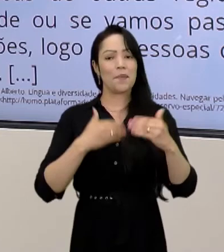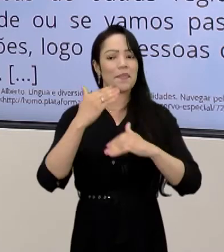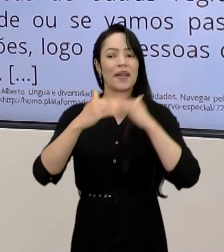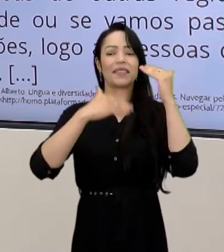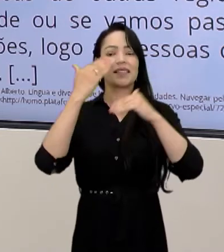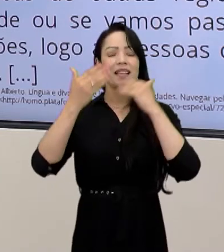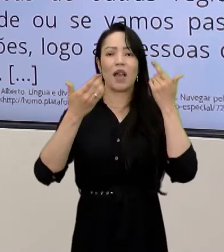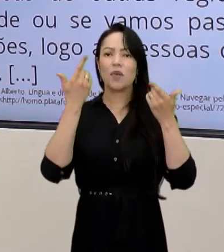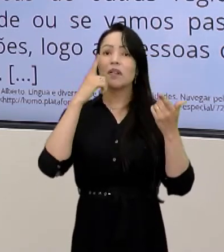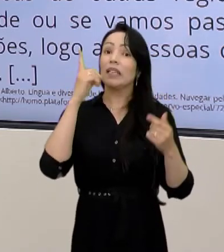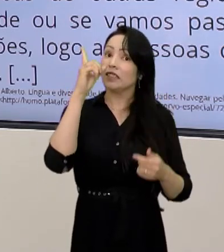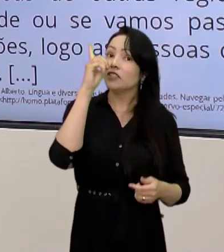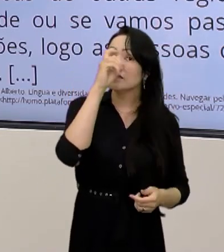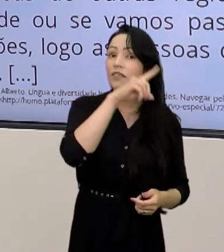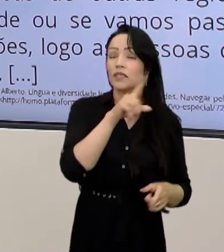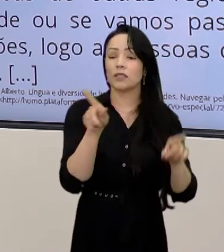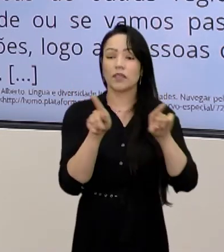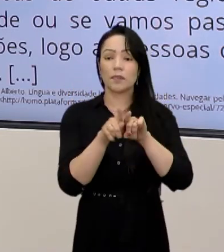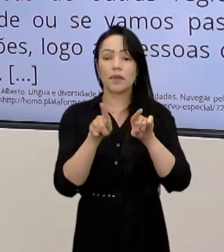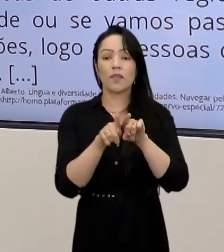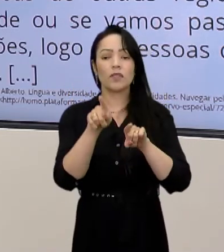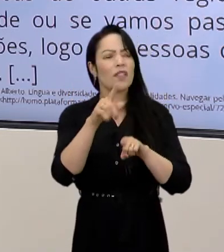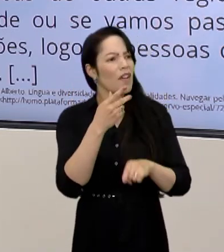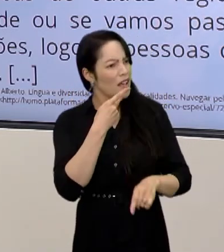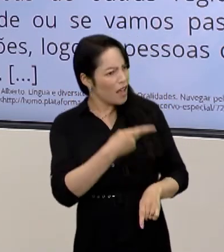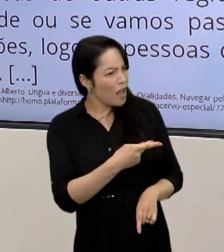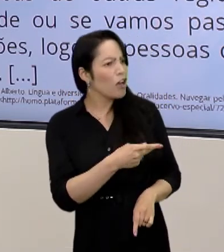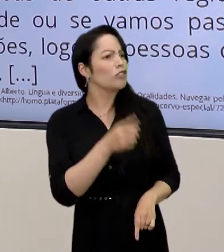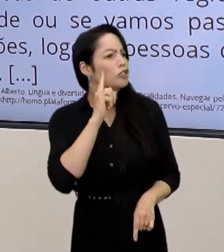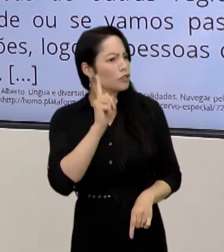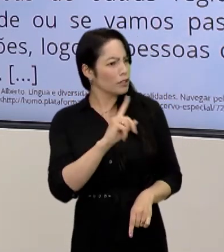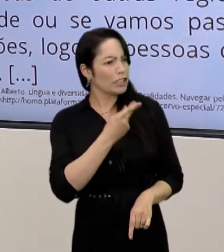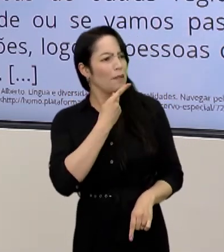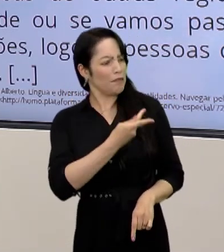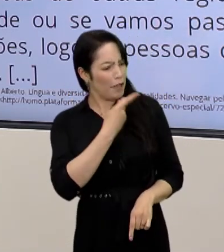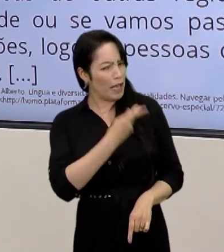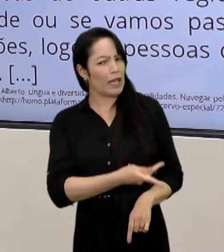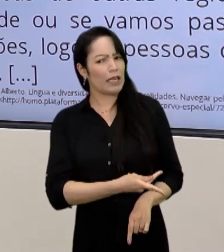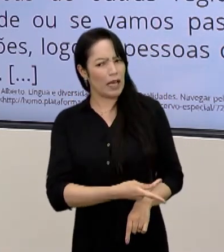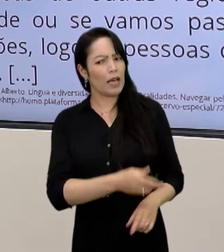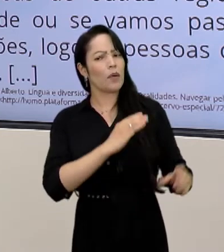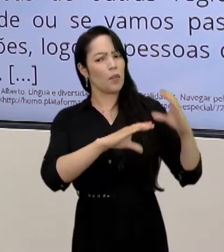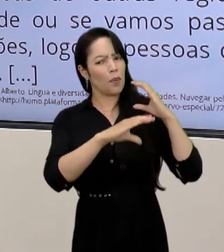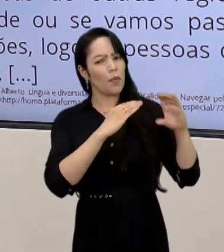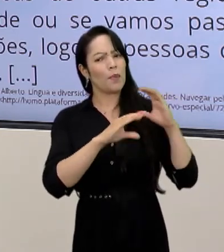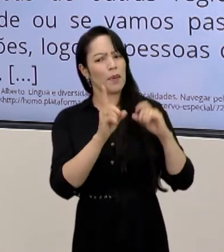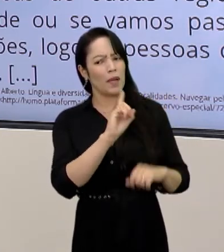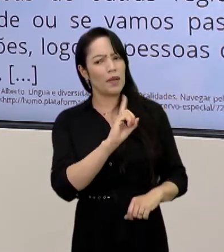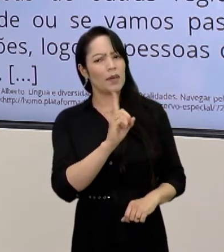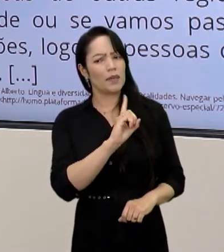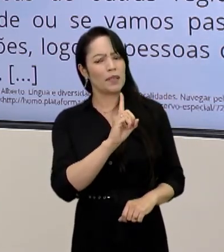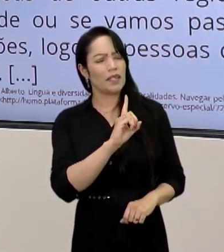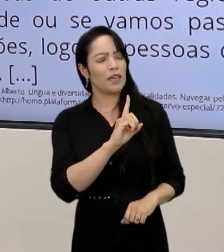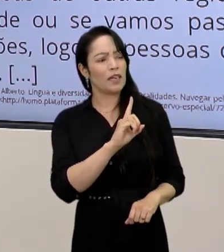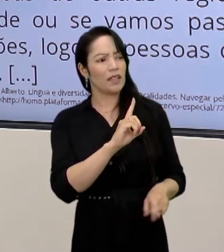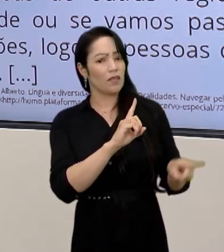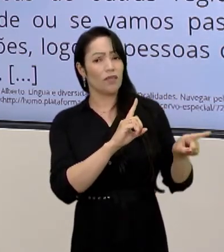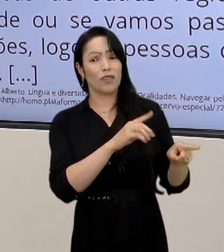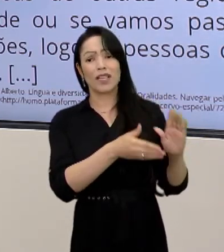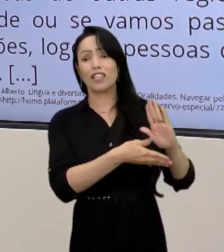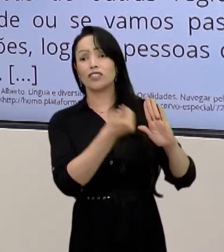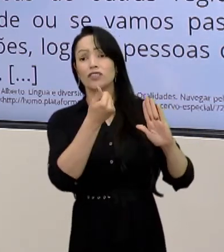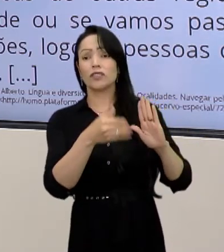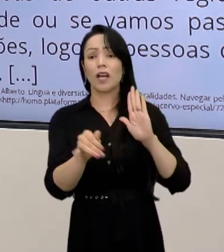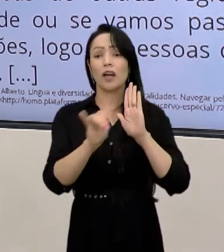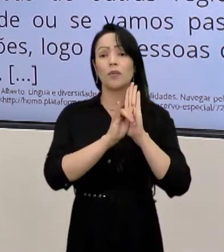como é muito complicado você chegar para uma pessoa e falar para ela: nossa, você não sabe falar, hein? Você não sabe se comunicar. Você está tirando a identidade